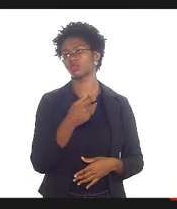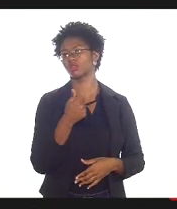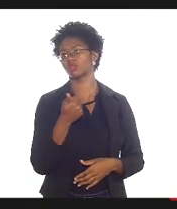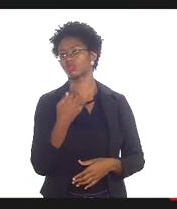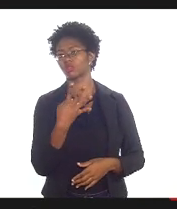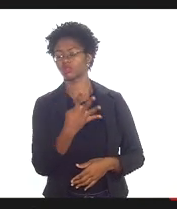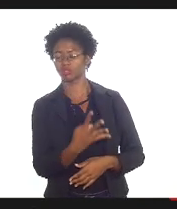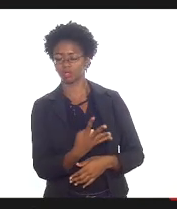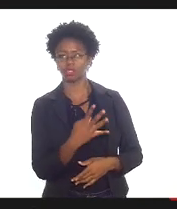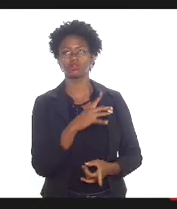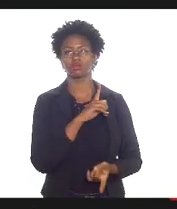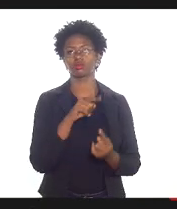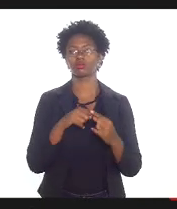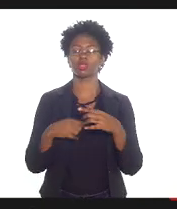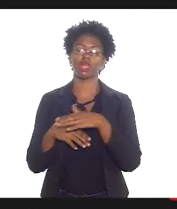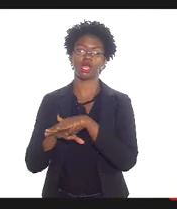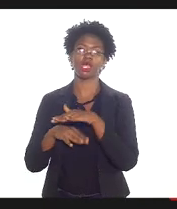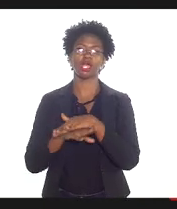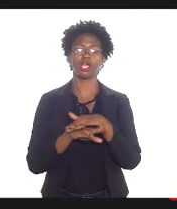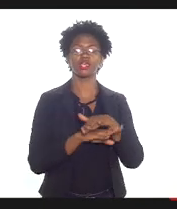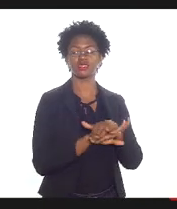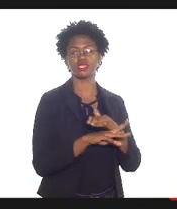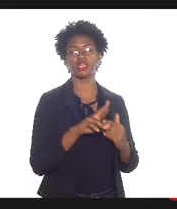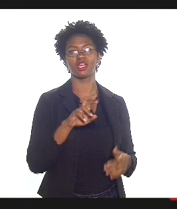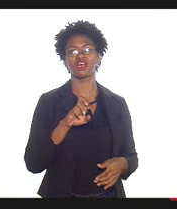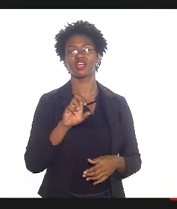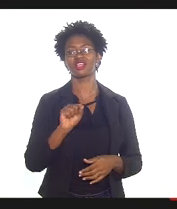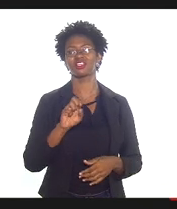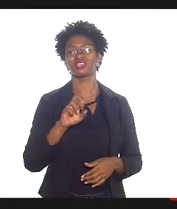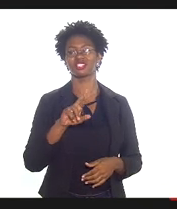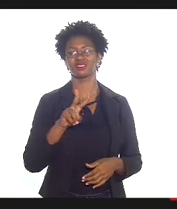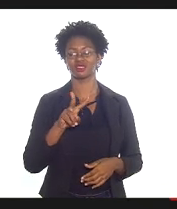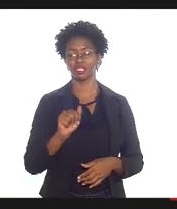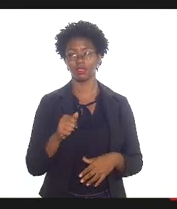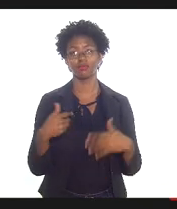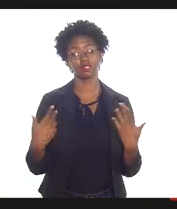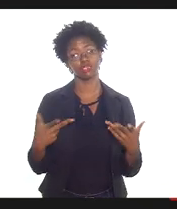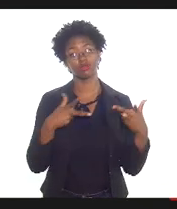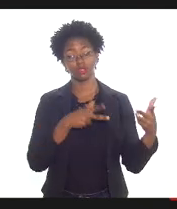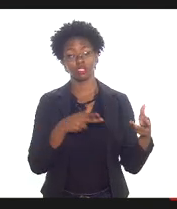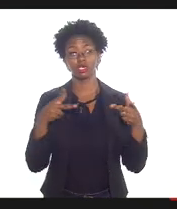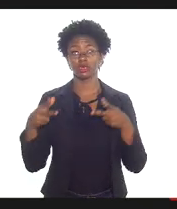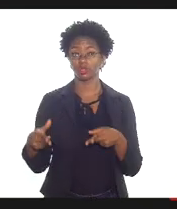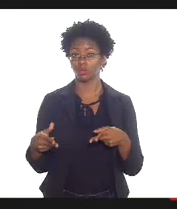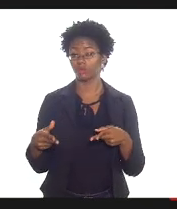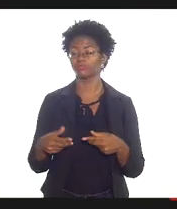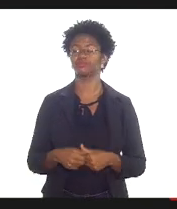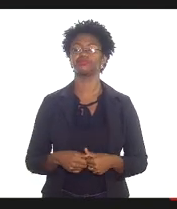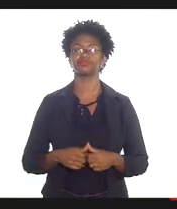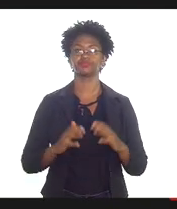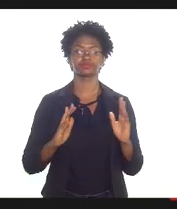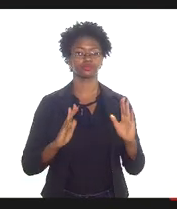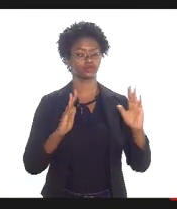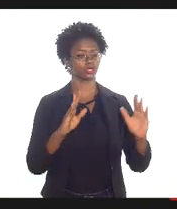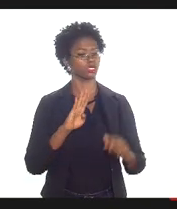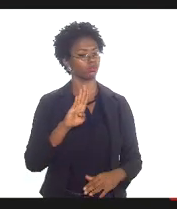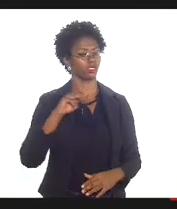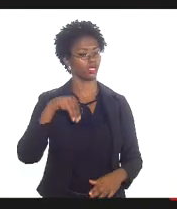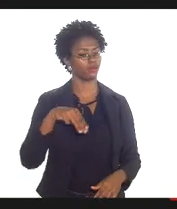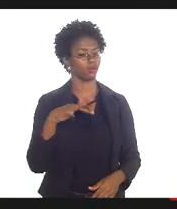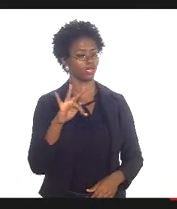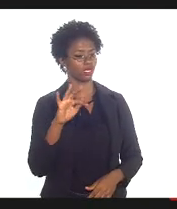critério das reservas provadas. Da mesma forma, o bloco